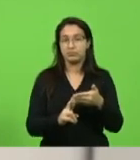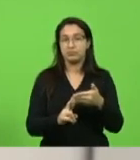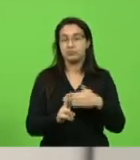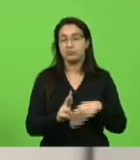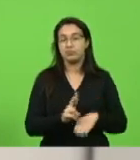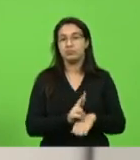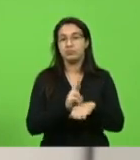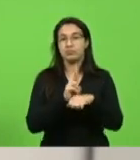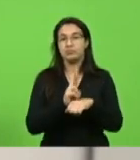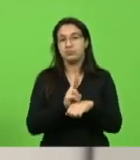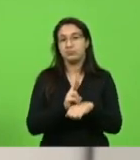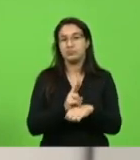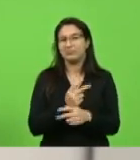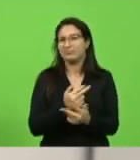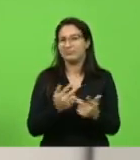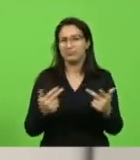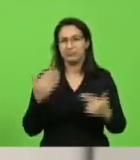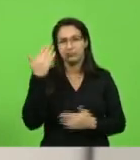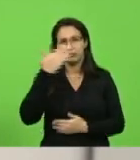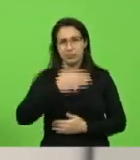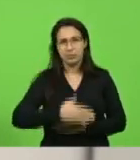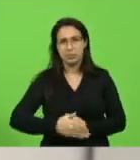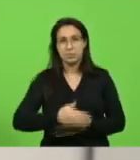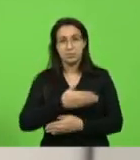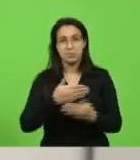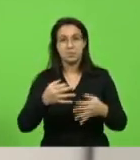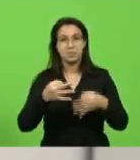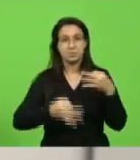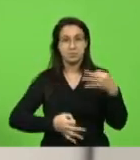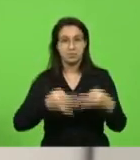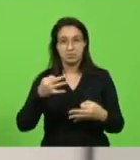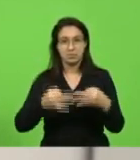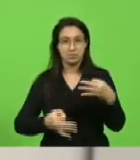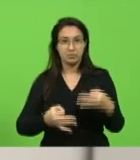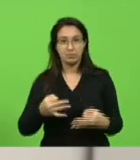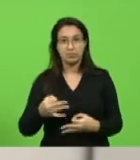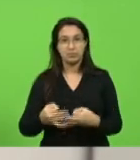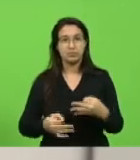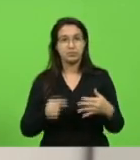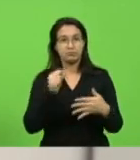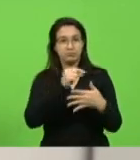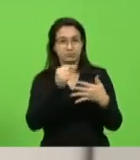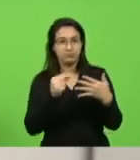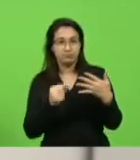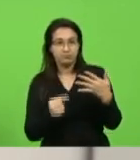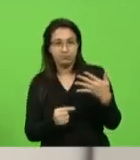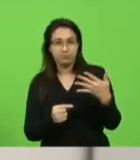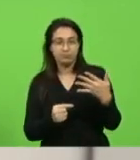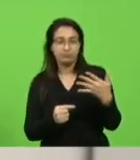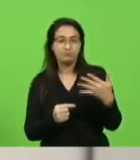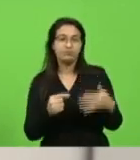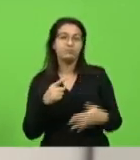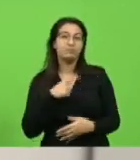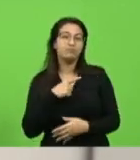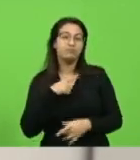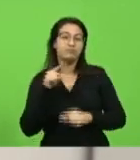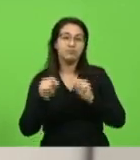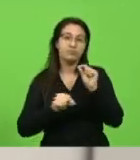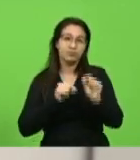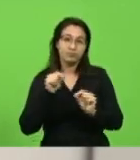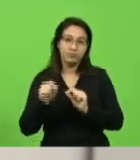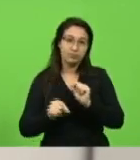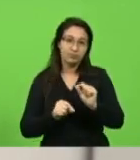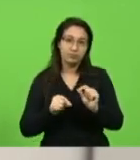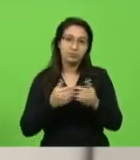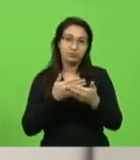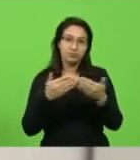de elementos de convicção dos julgadores, sobre cujos pontos recaiu, inclusive, a manifestação dos